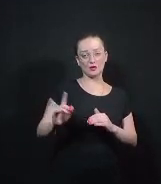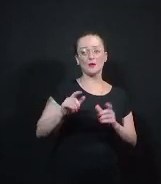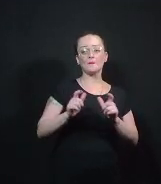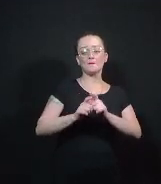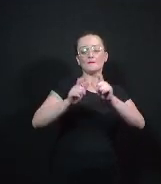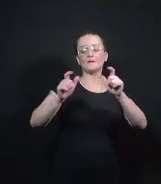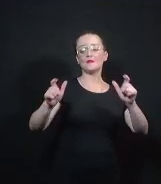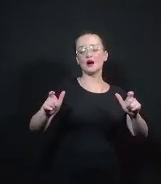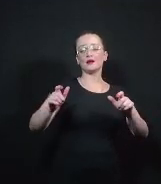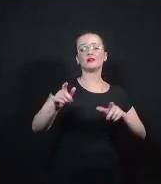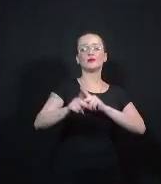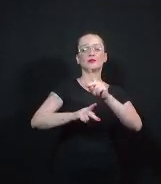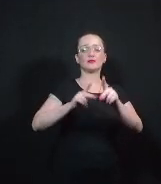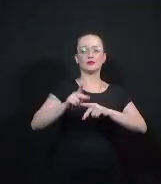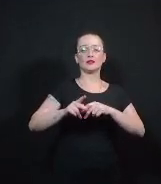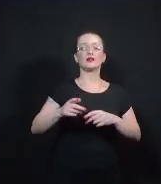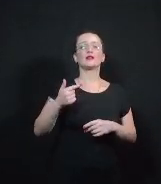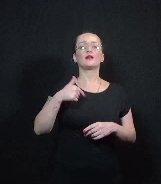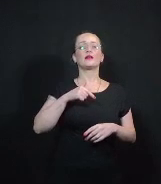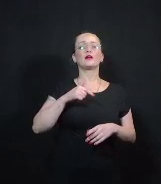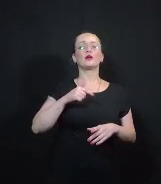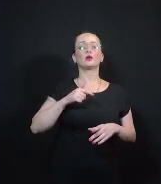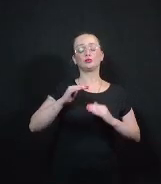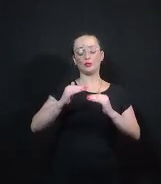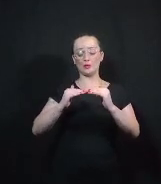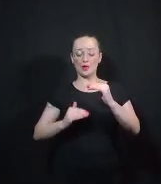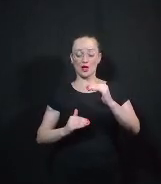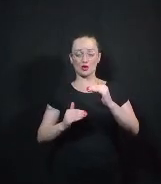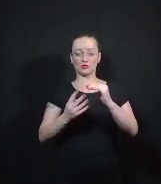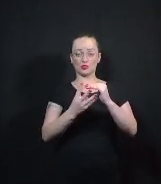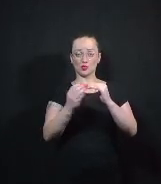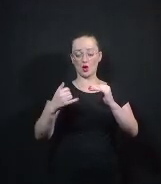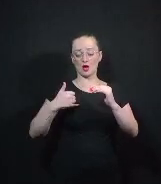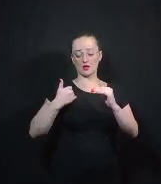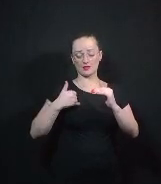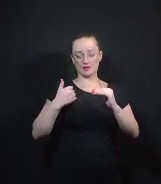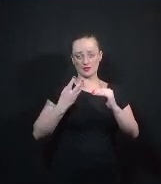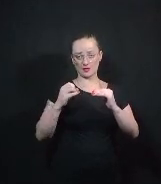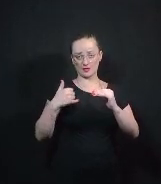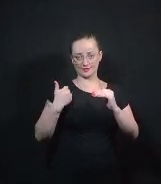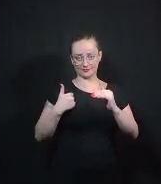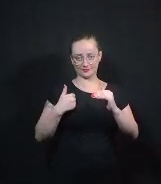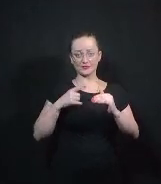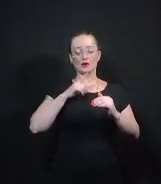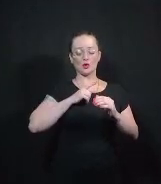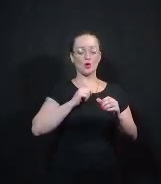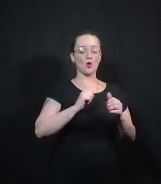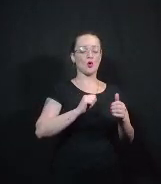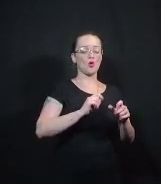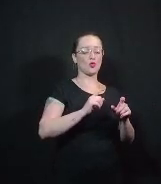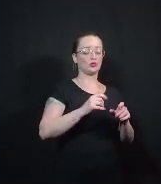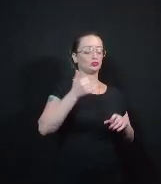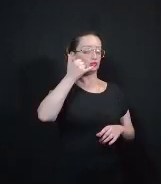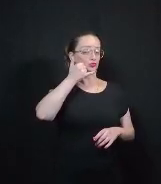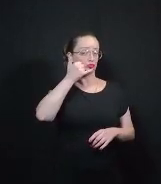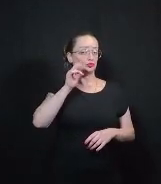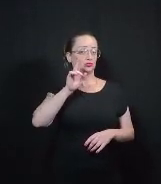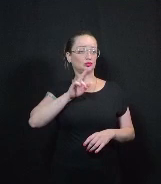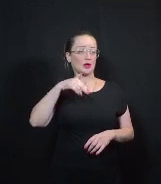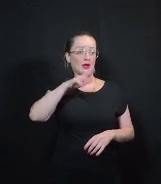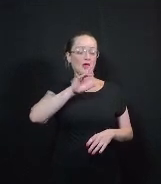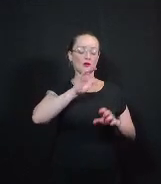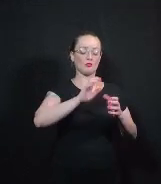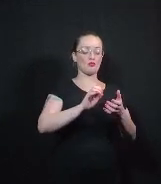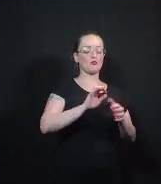a maioria da população brasileira abaixo dos 40 anos tornar o computador, o telefone celular, em seu